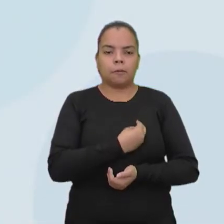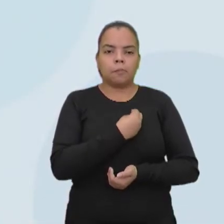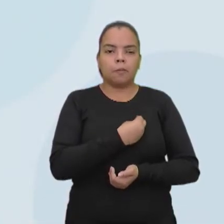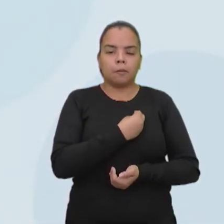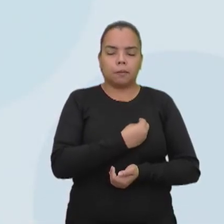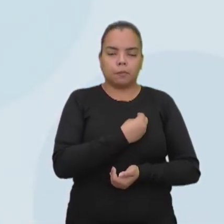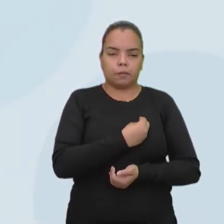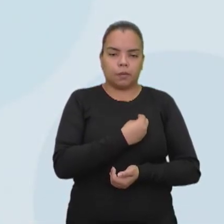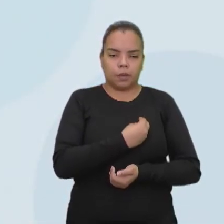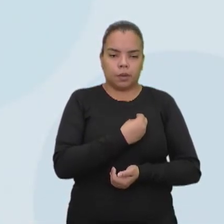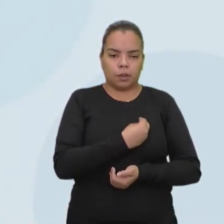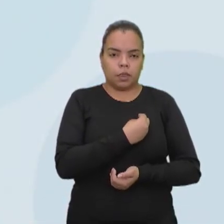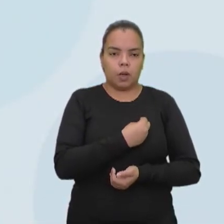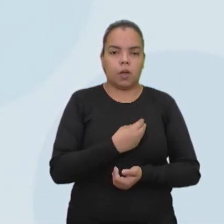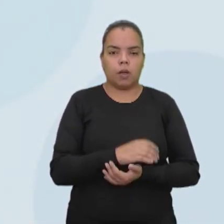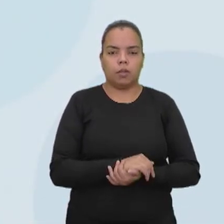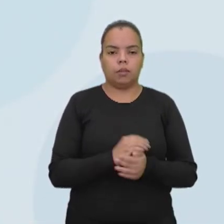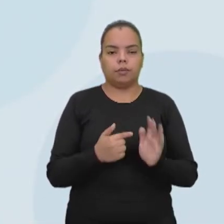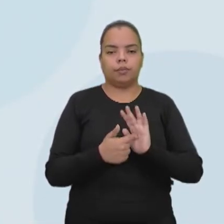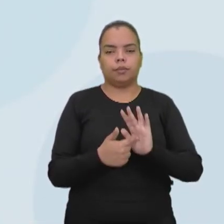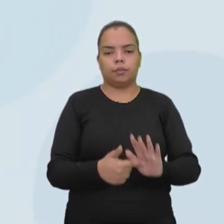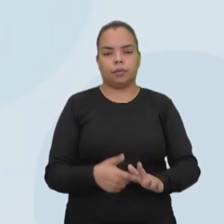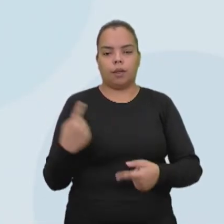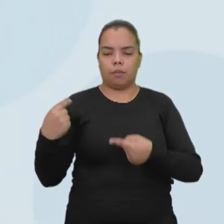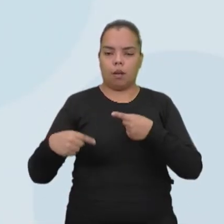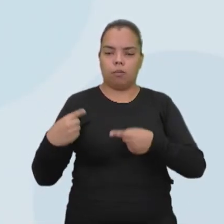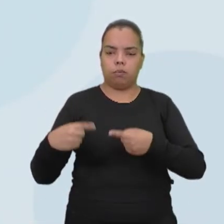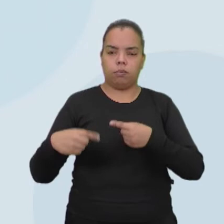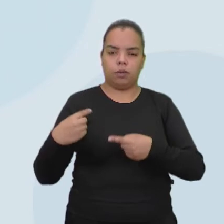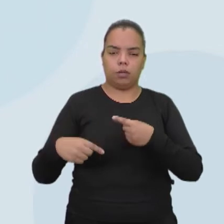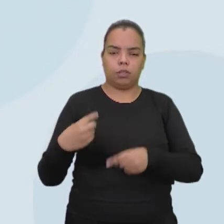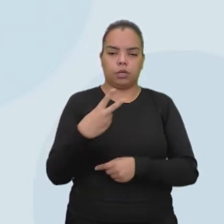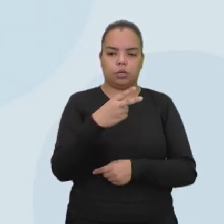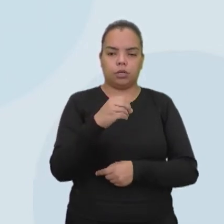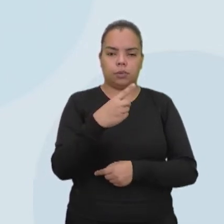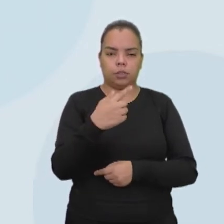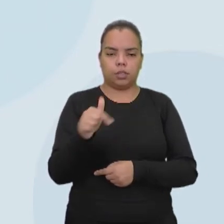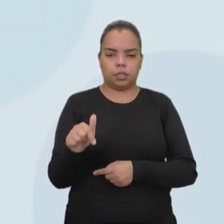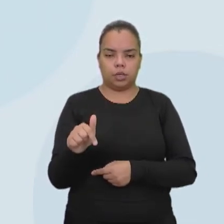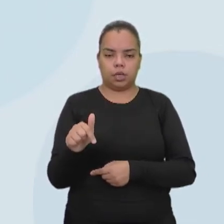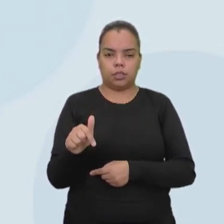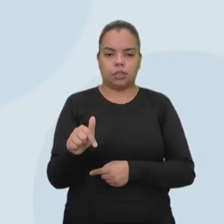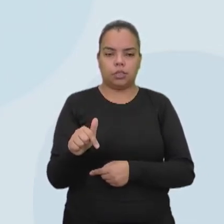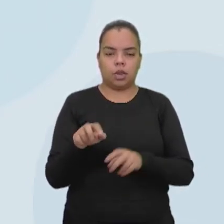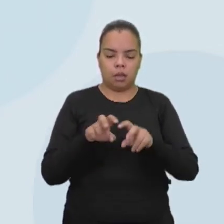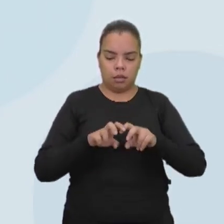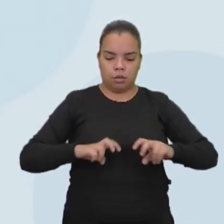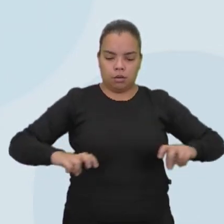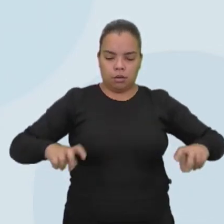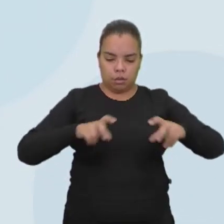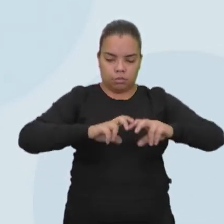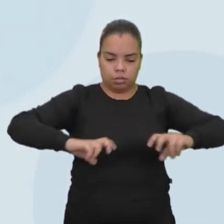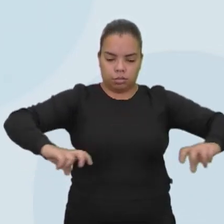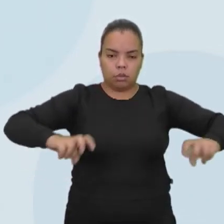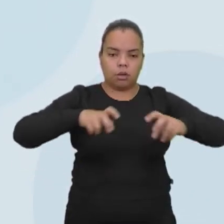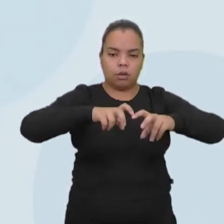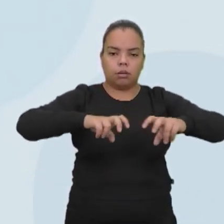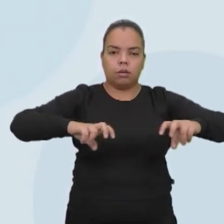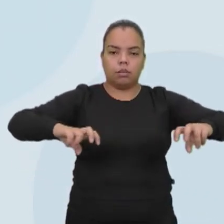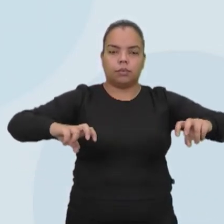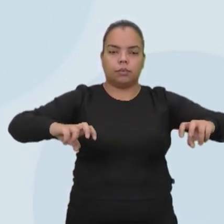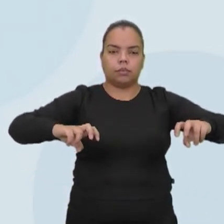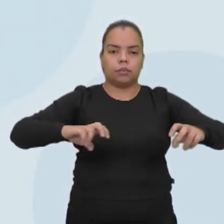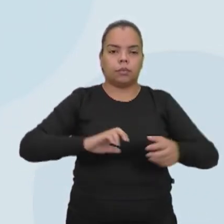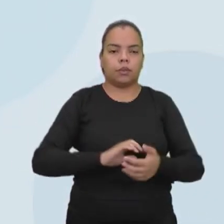decisão. Tá lá, ó, representação política 2017. Dos assentos da Câmara dos Deputados são ocupados por